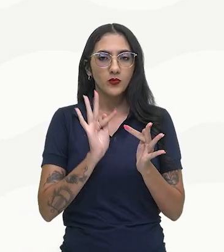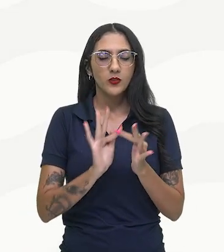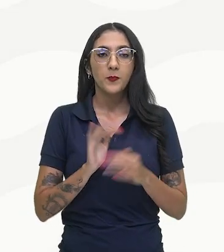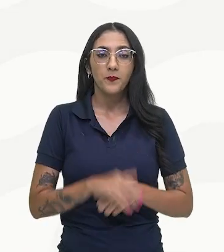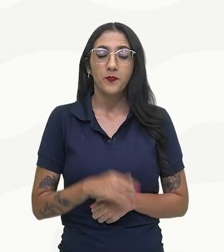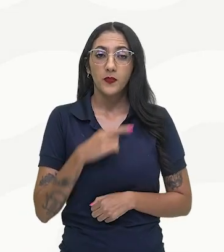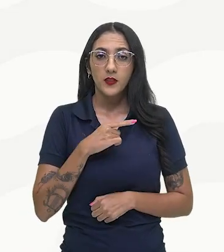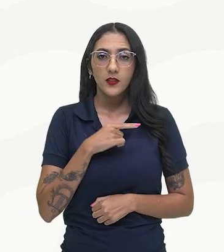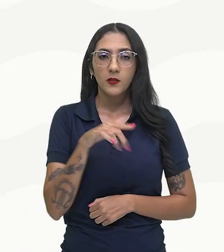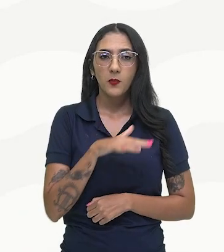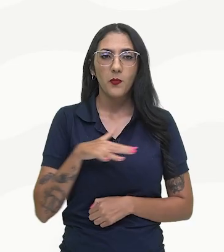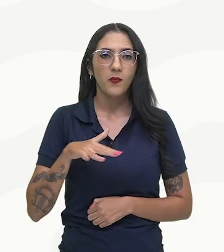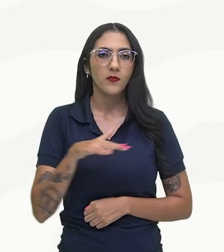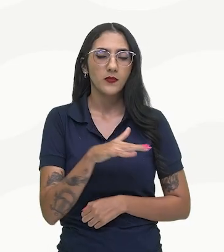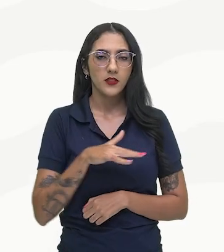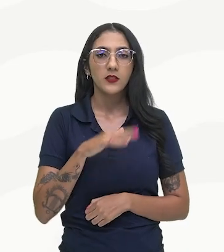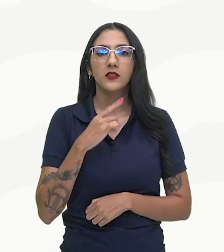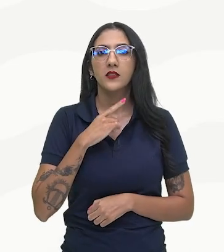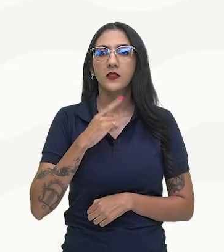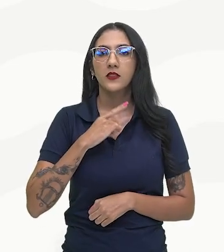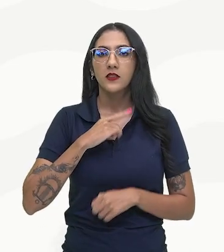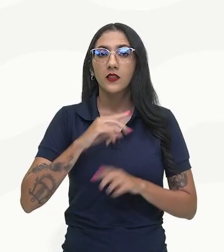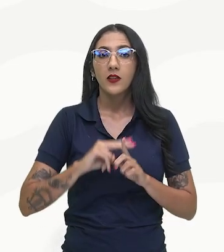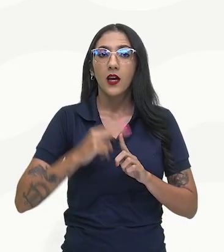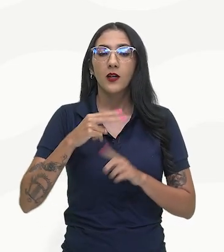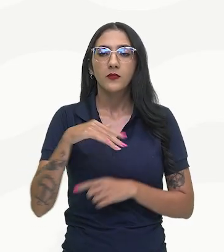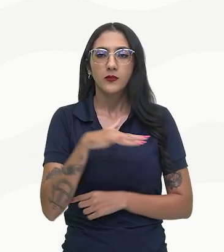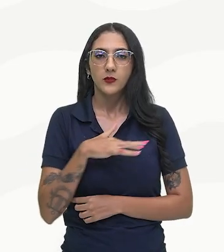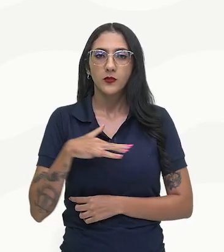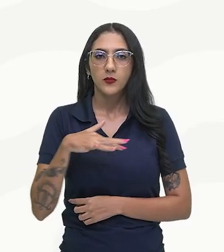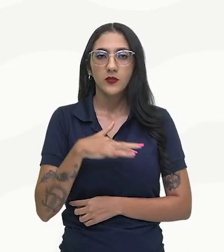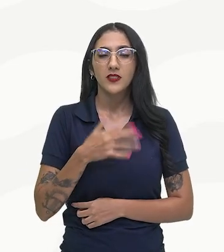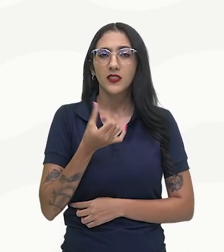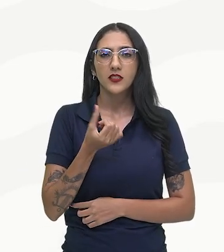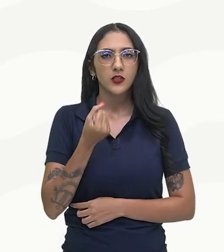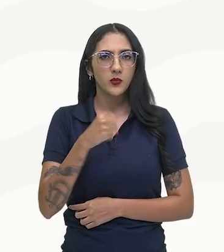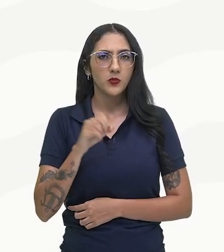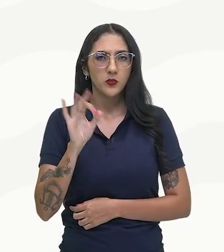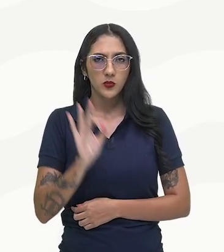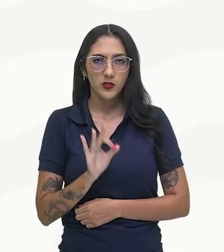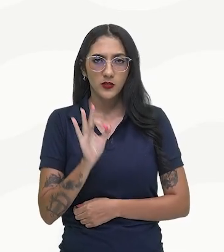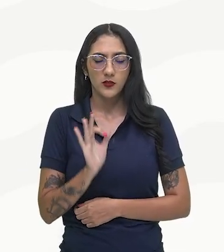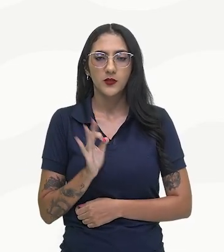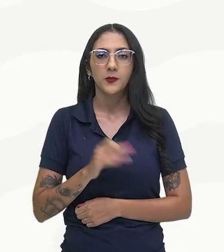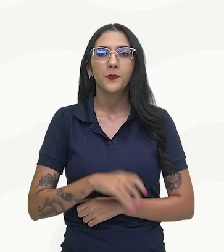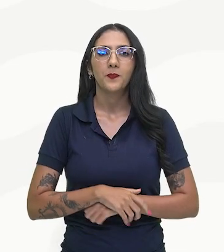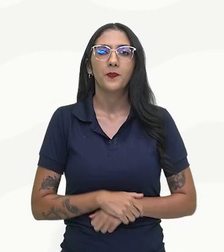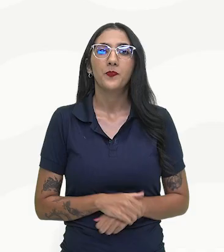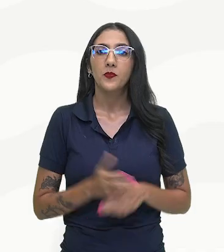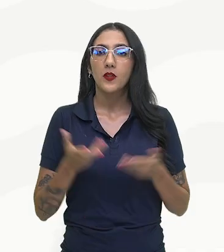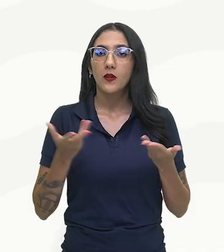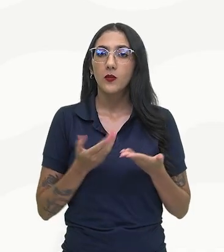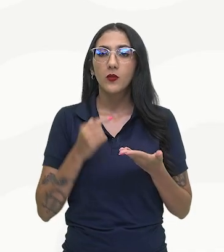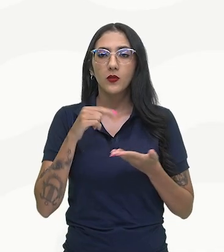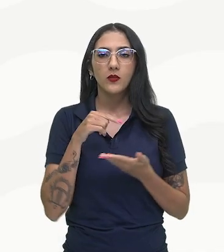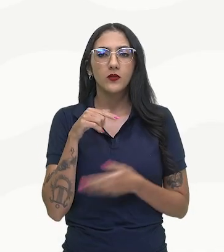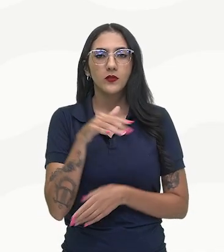anterior que aumentou em 68%. A nossa área